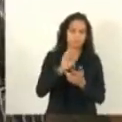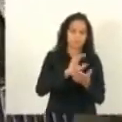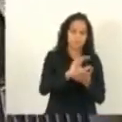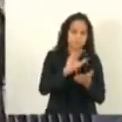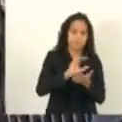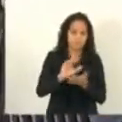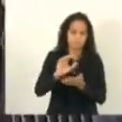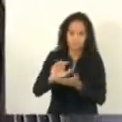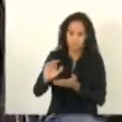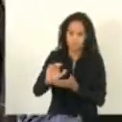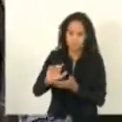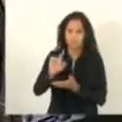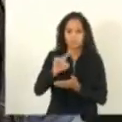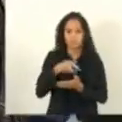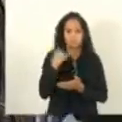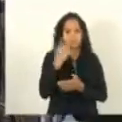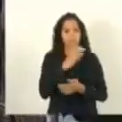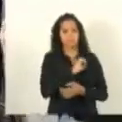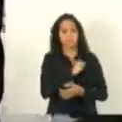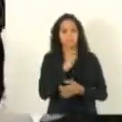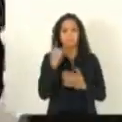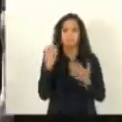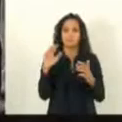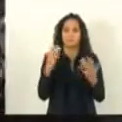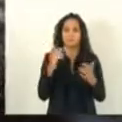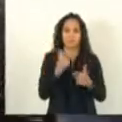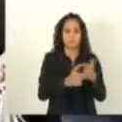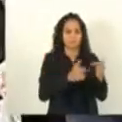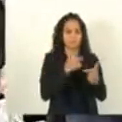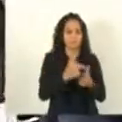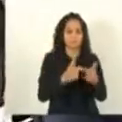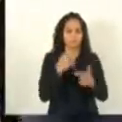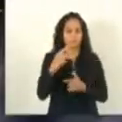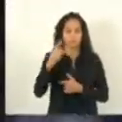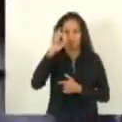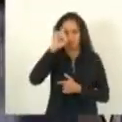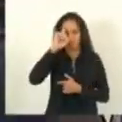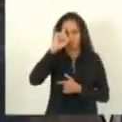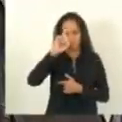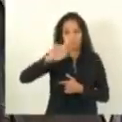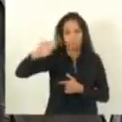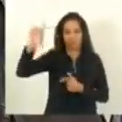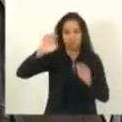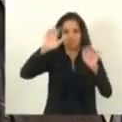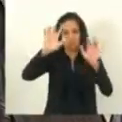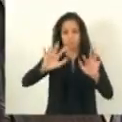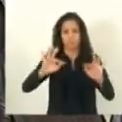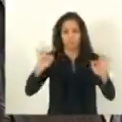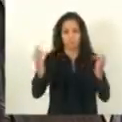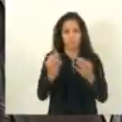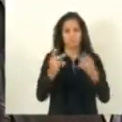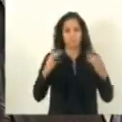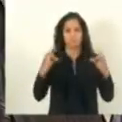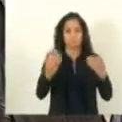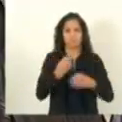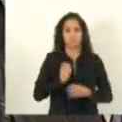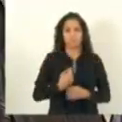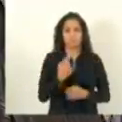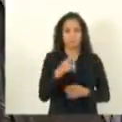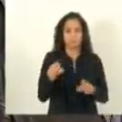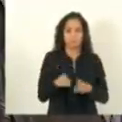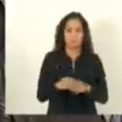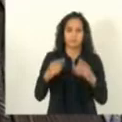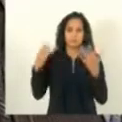aquela cidade que a gente tanto ama. Parabéns pelo trabalho de vocês, que Deus abençoe a vida de todos vocês. E